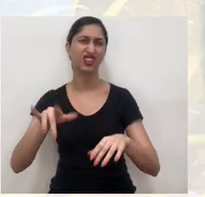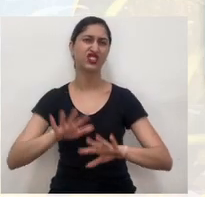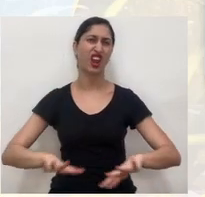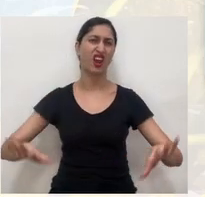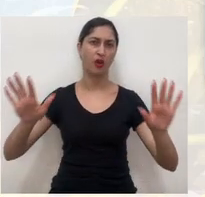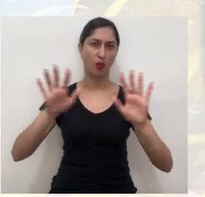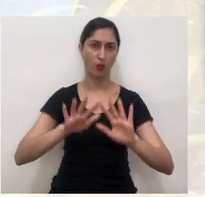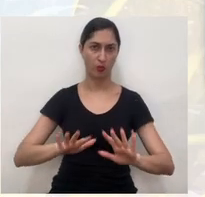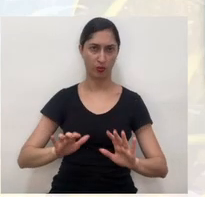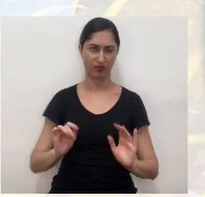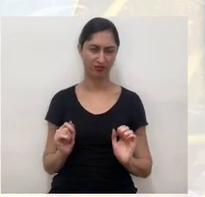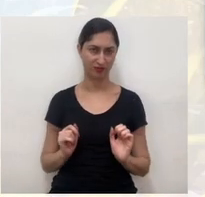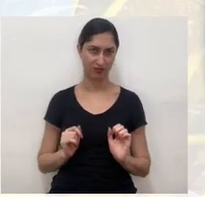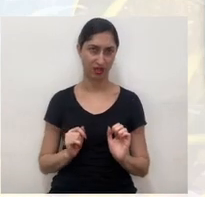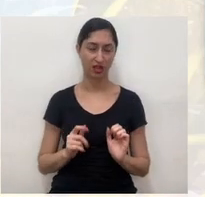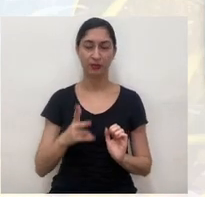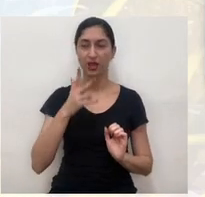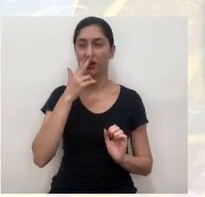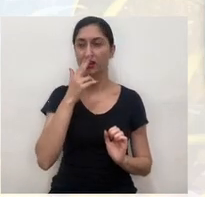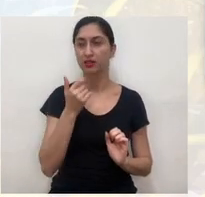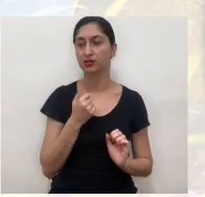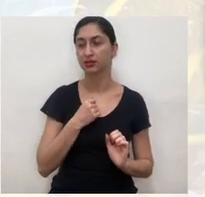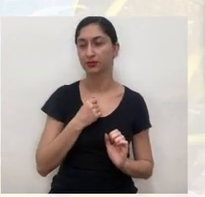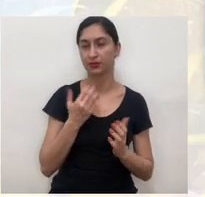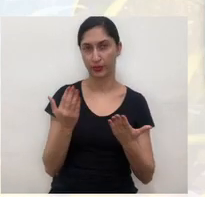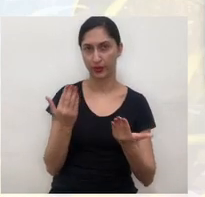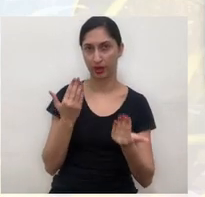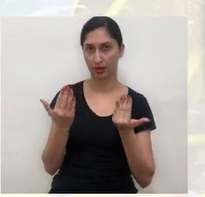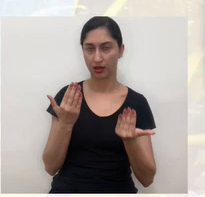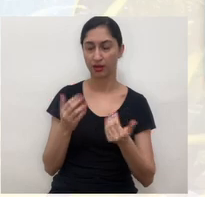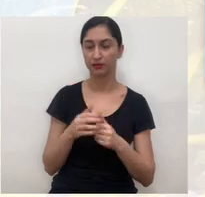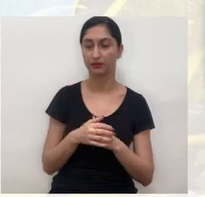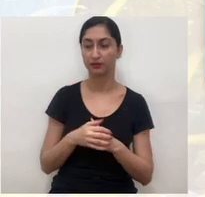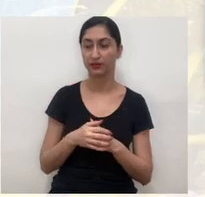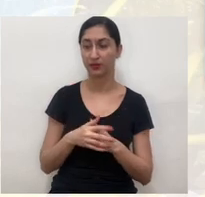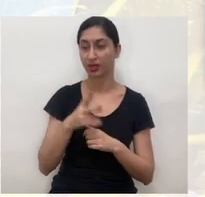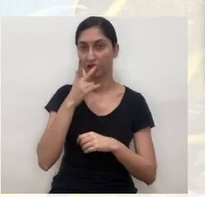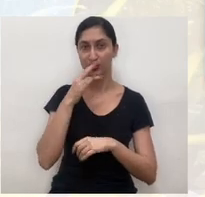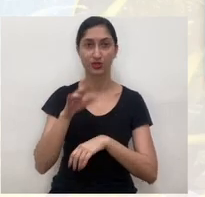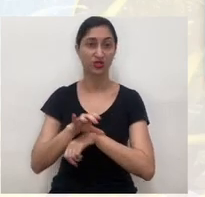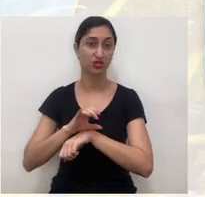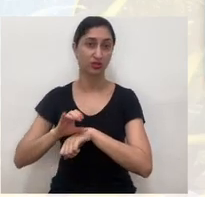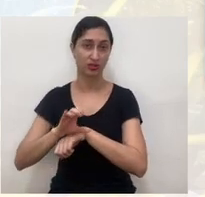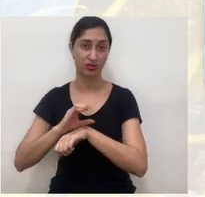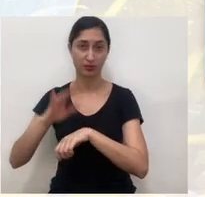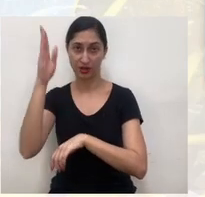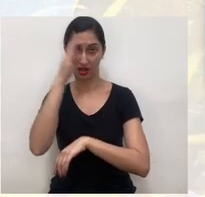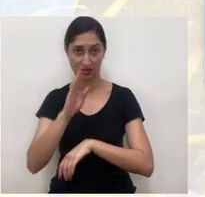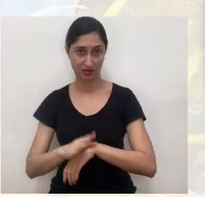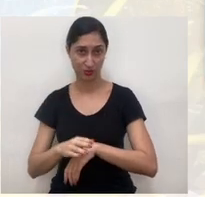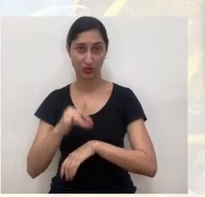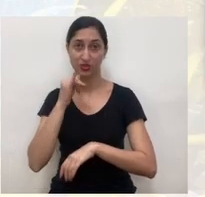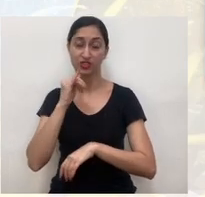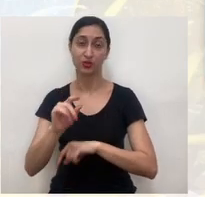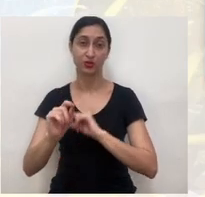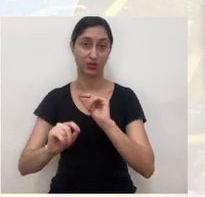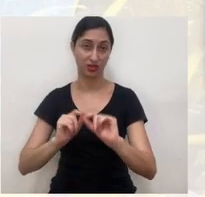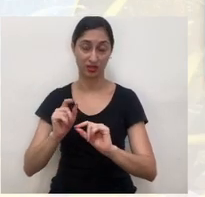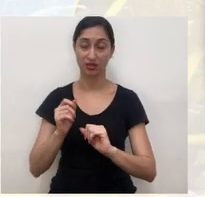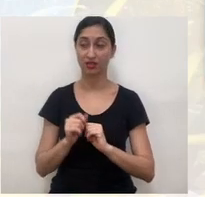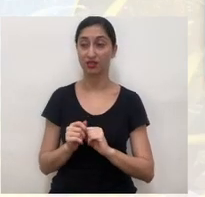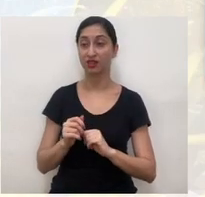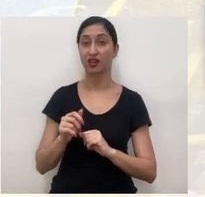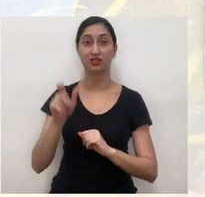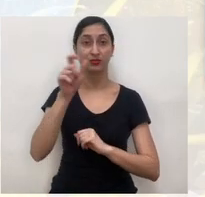se fosse, assim, fazendo um paralelo, a Constituição brasileira. A Constituição diz que ninguém pode